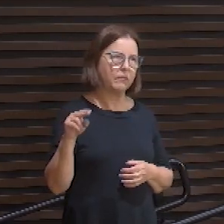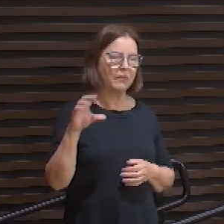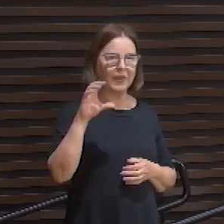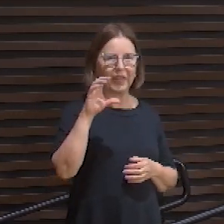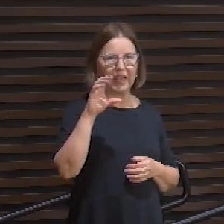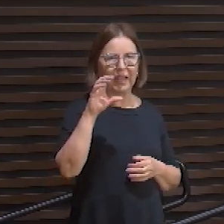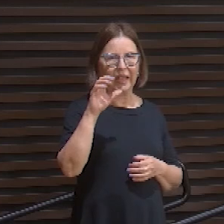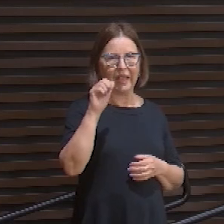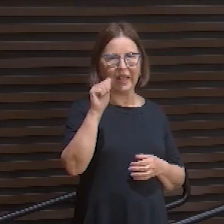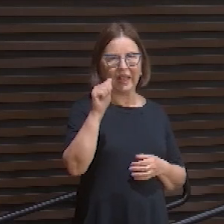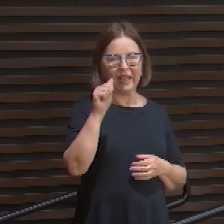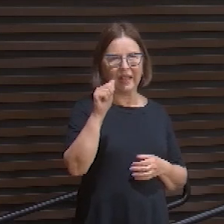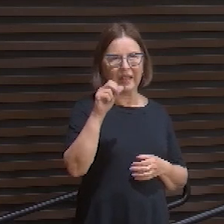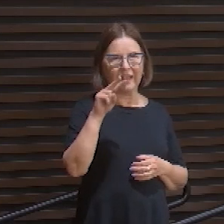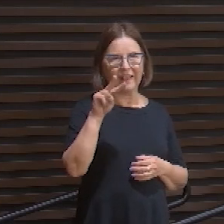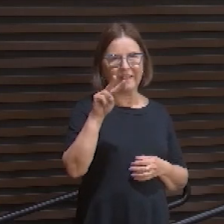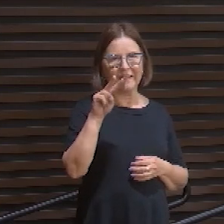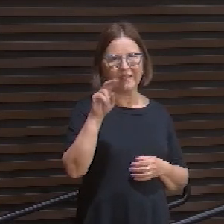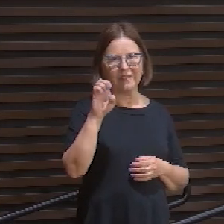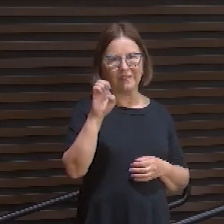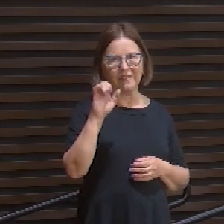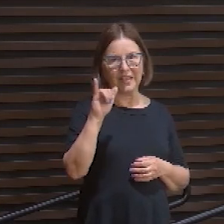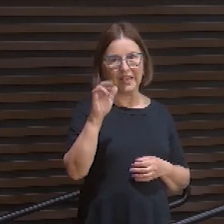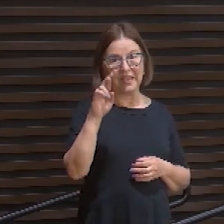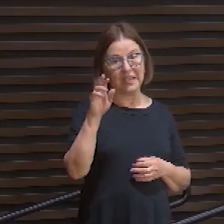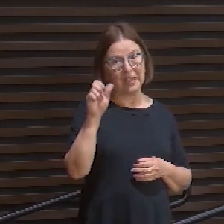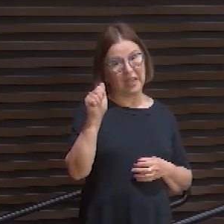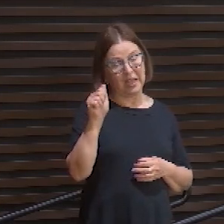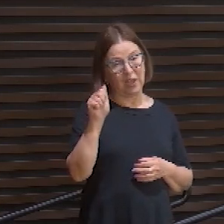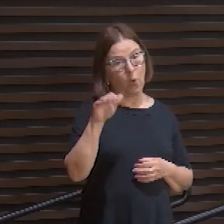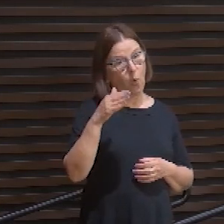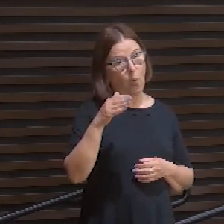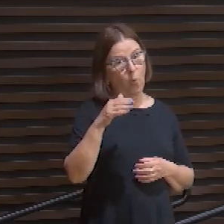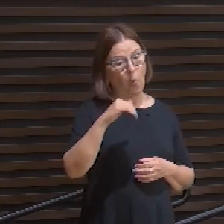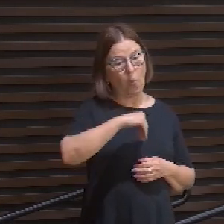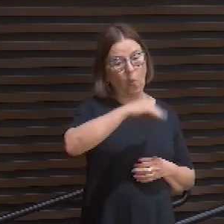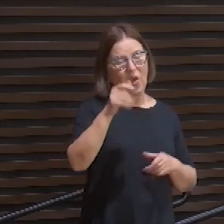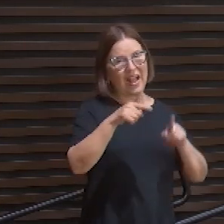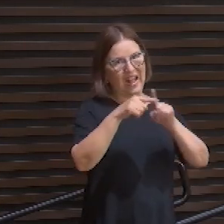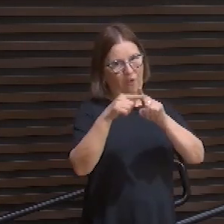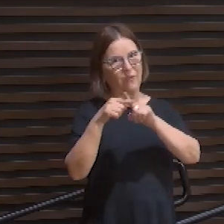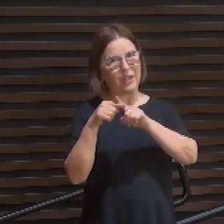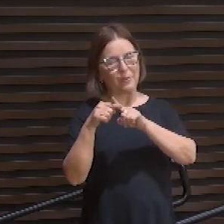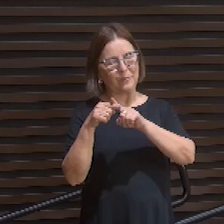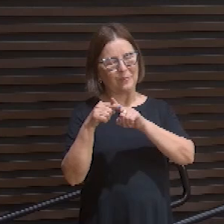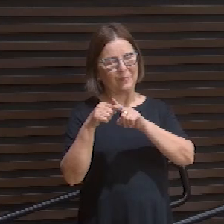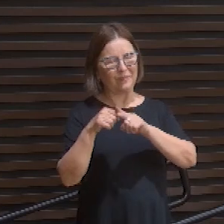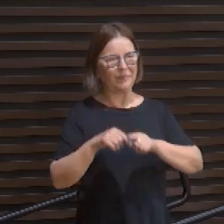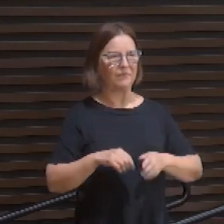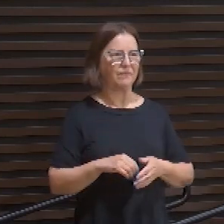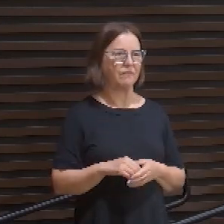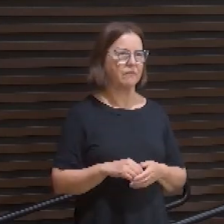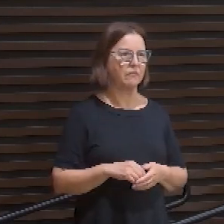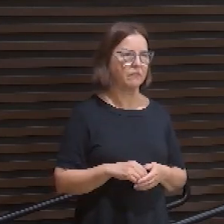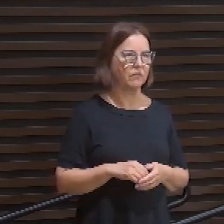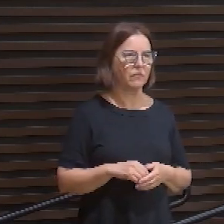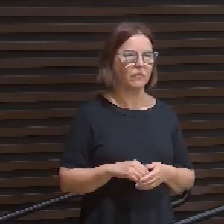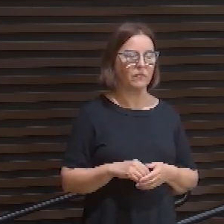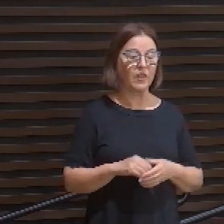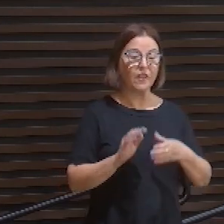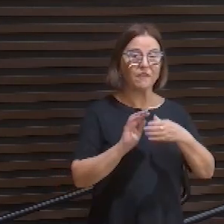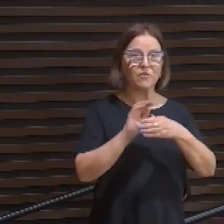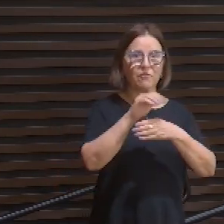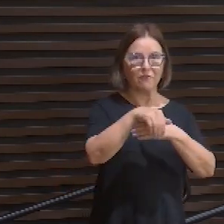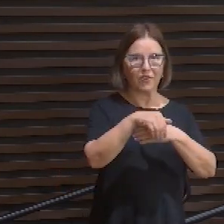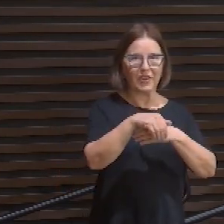caveira, Calvário, o Monte do Calvário, e que ficou do lado de